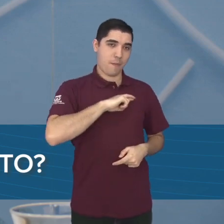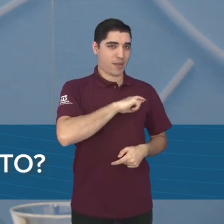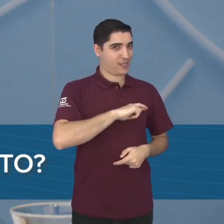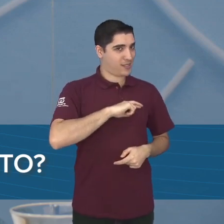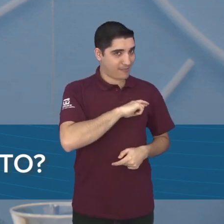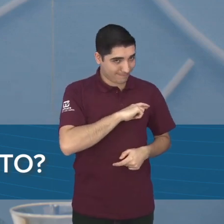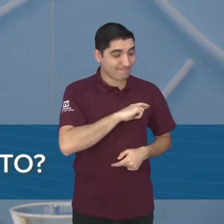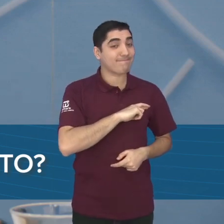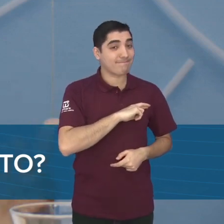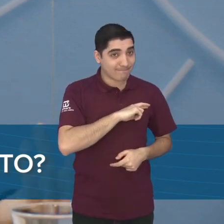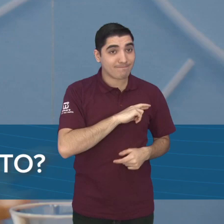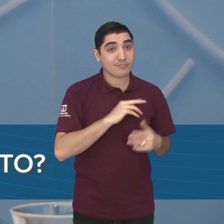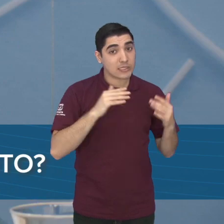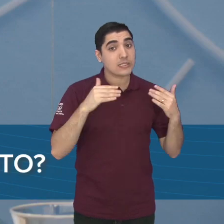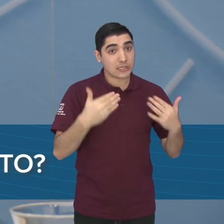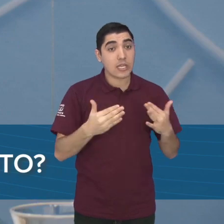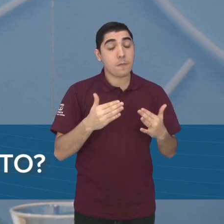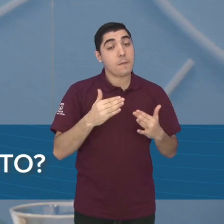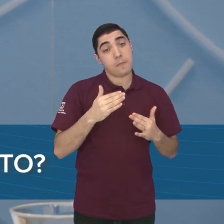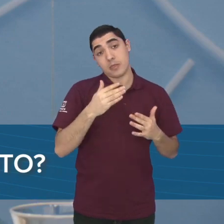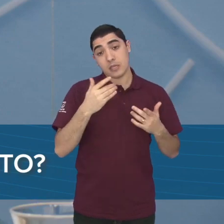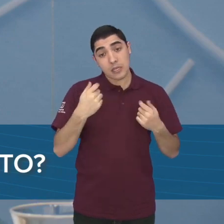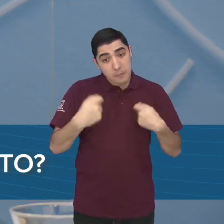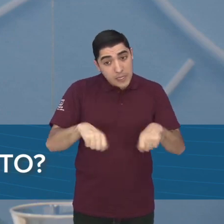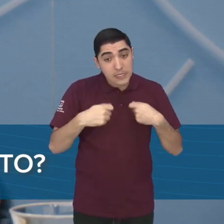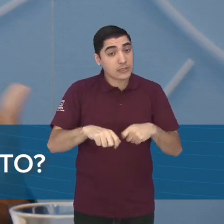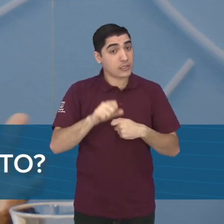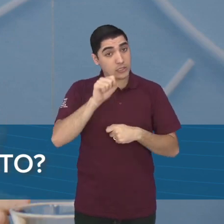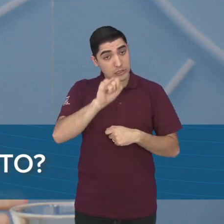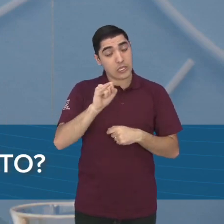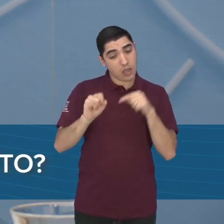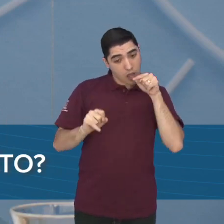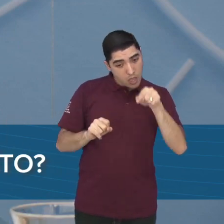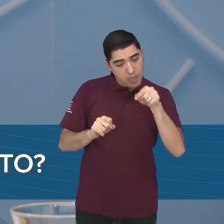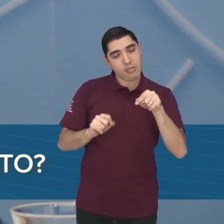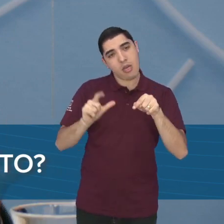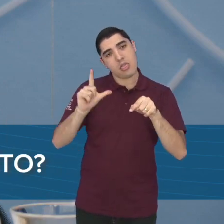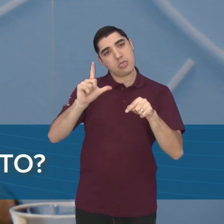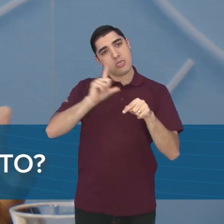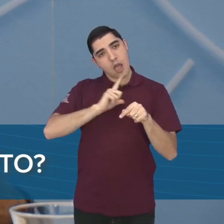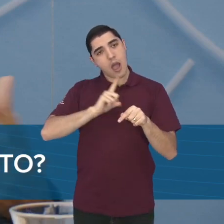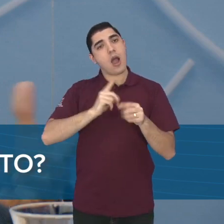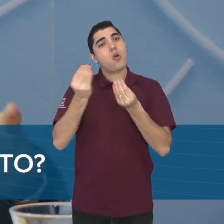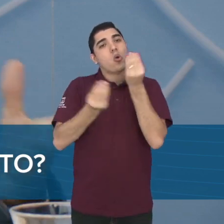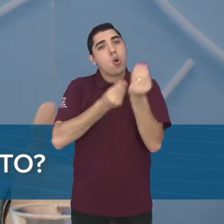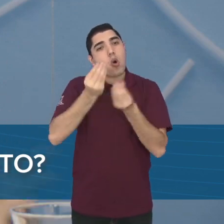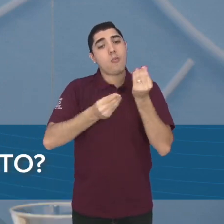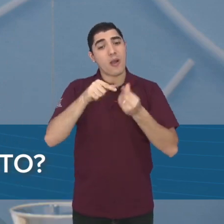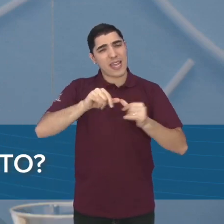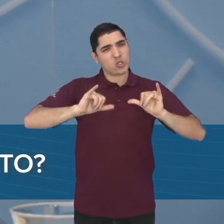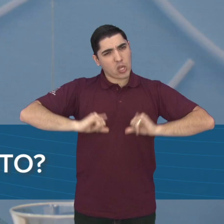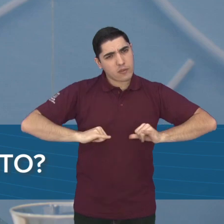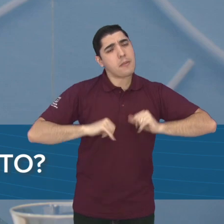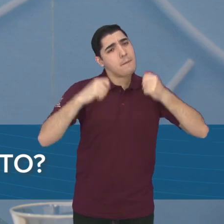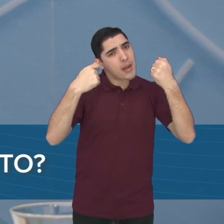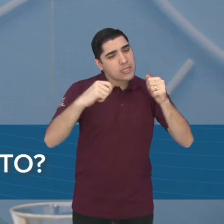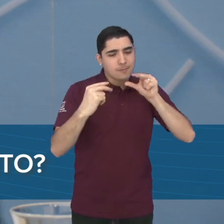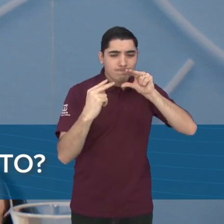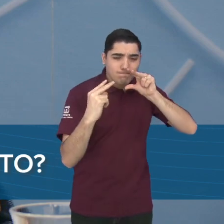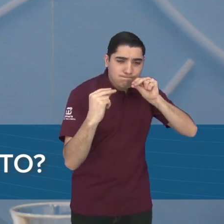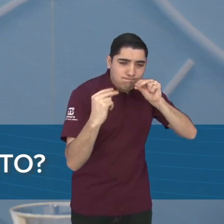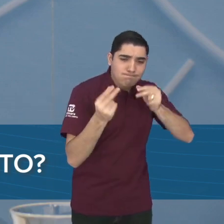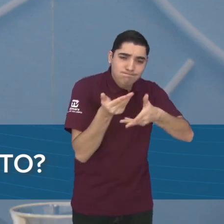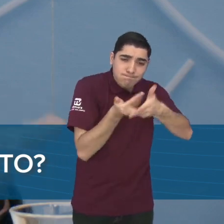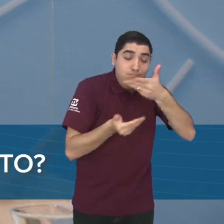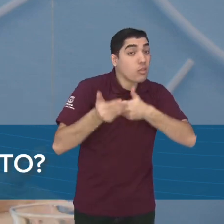é elaborado, enfim, que é trazido para um diálogo, né, que tem a possibilidade de ser conversado, de ser elaborado, e vai